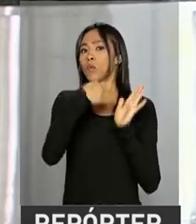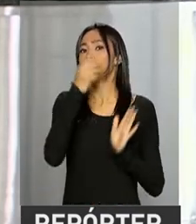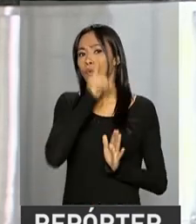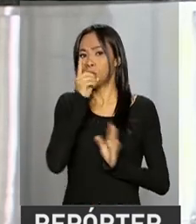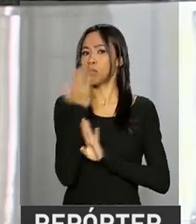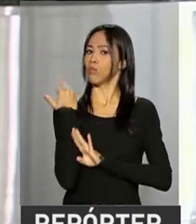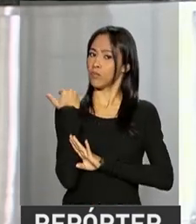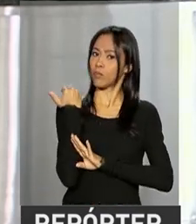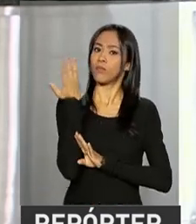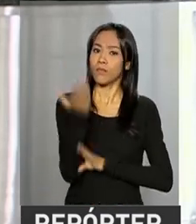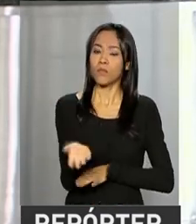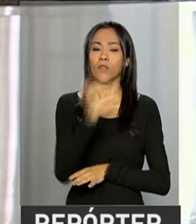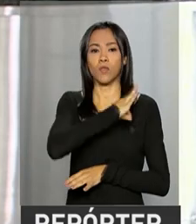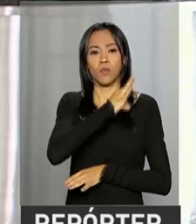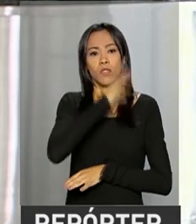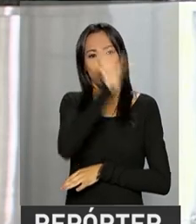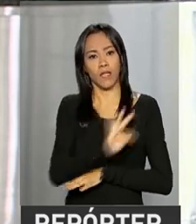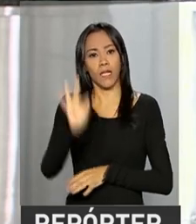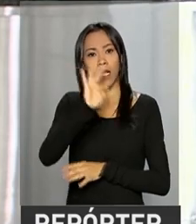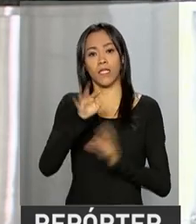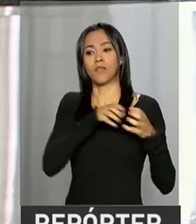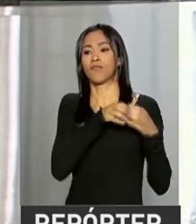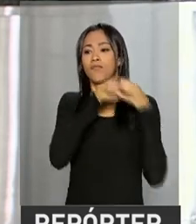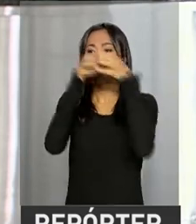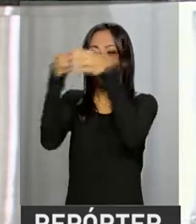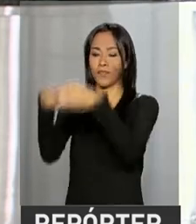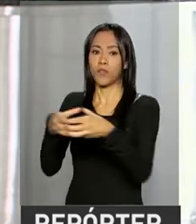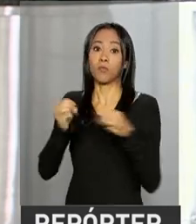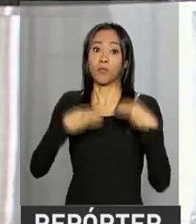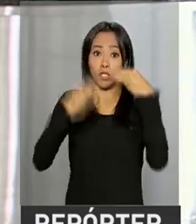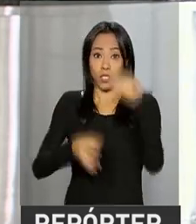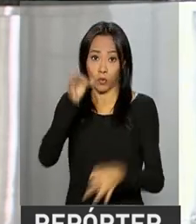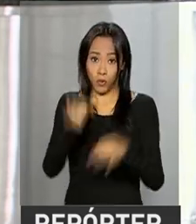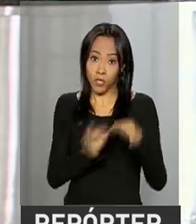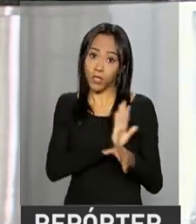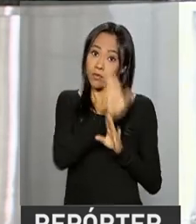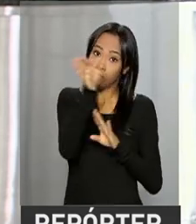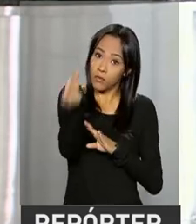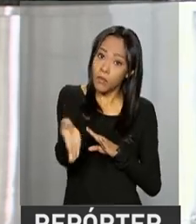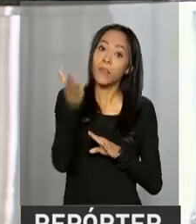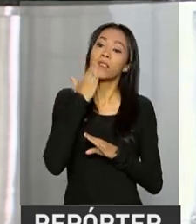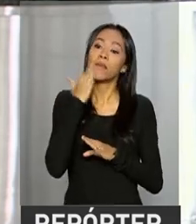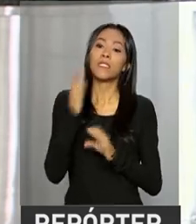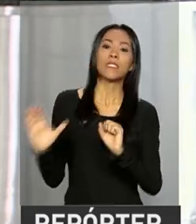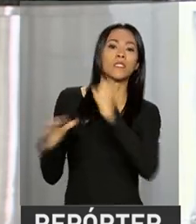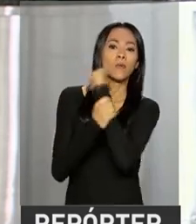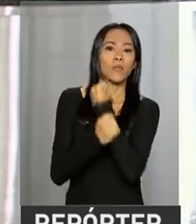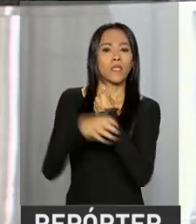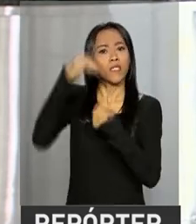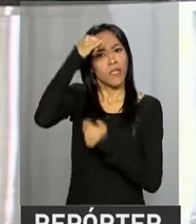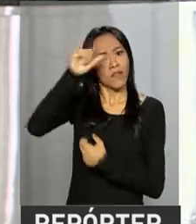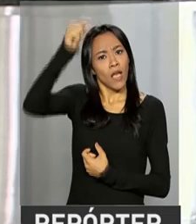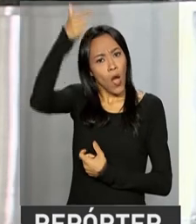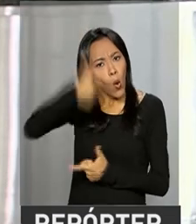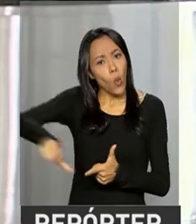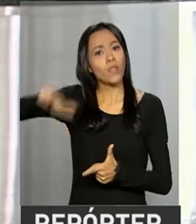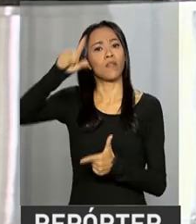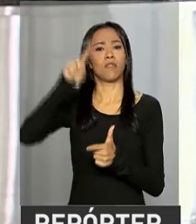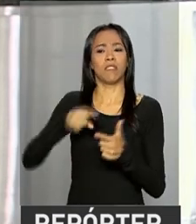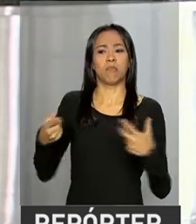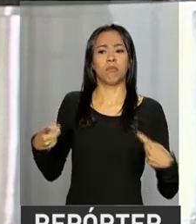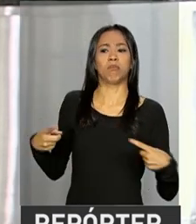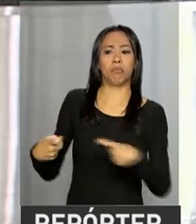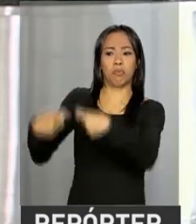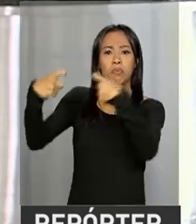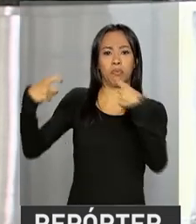policiais federais enviados pelo Ministério da Justiça vão garantir a segurança na localidade e evitar novos ataques eles também vão apoiar